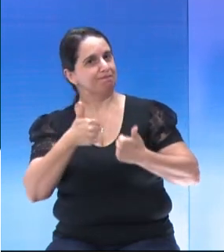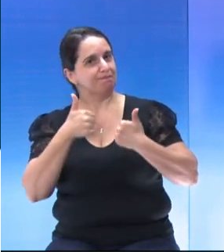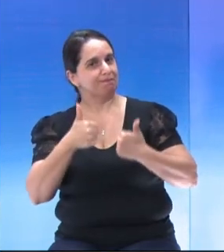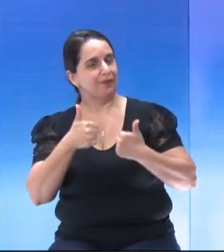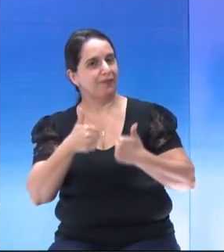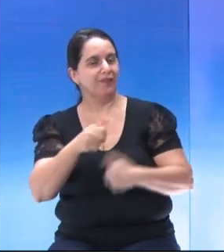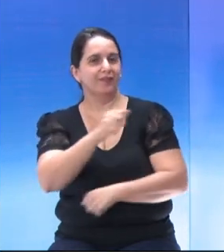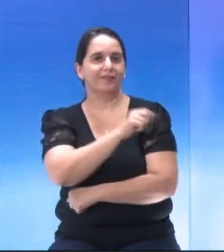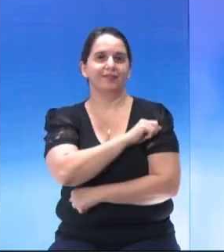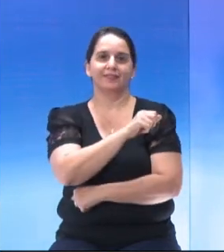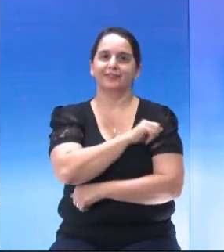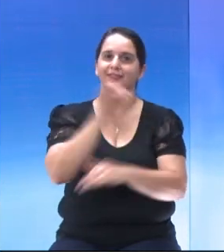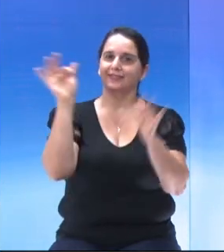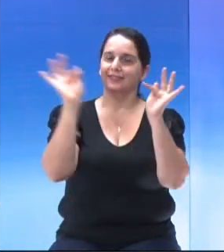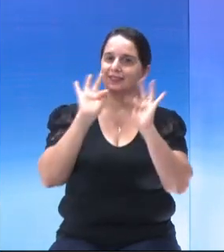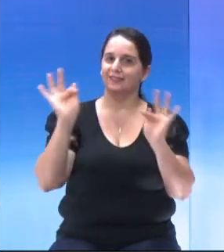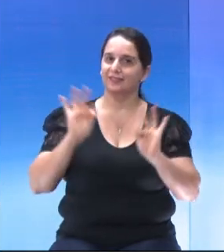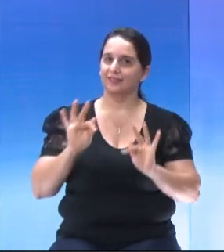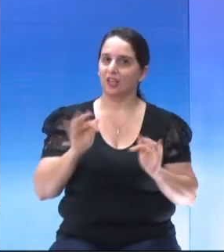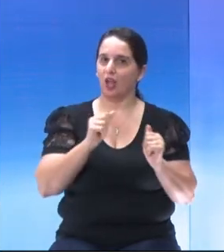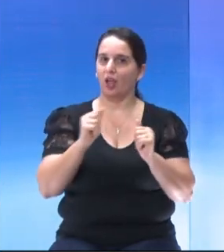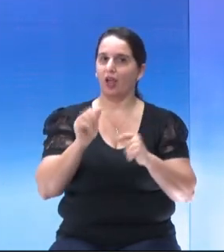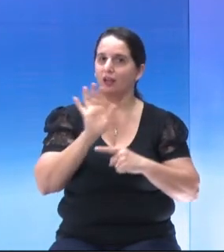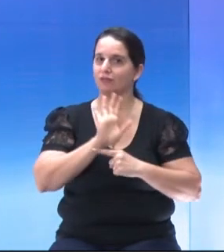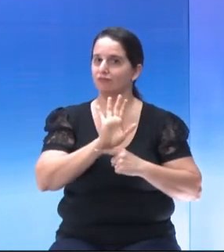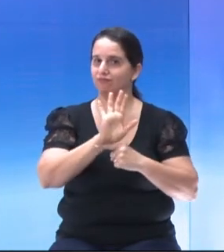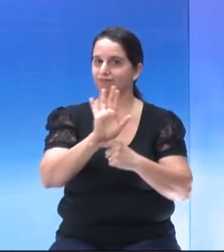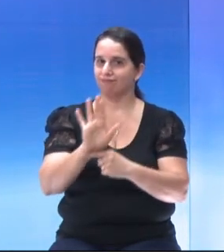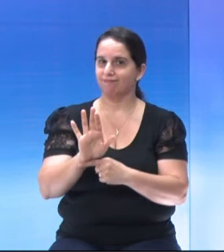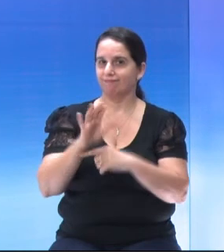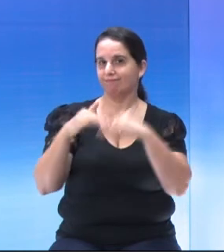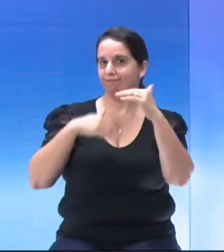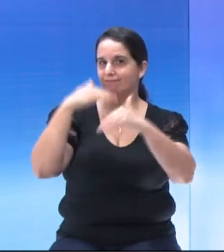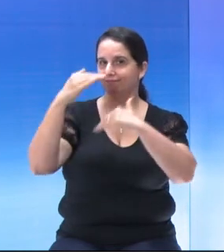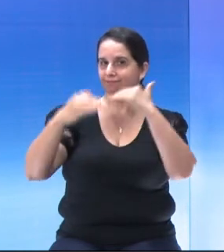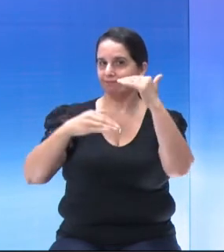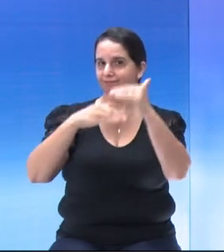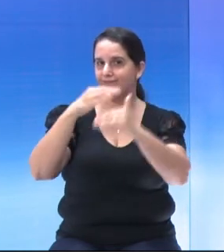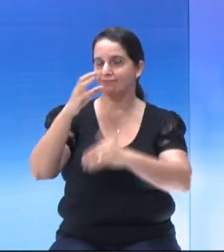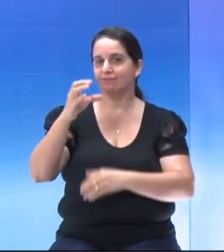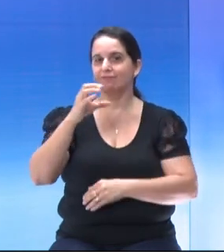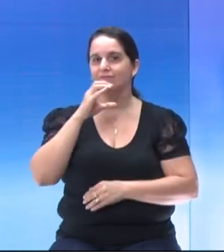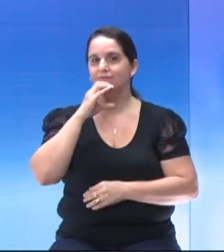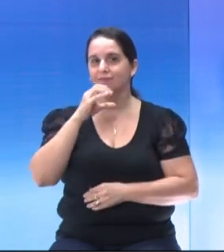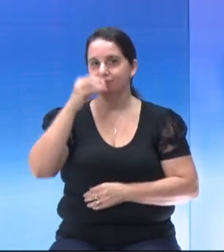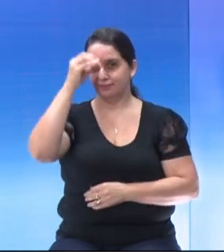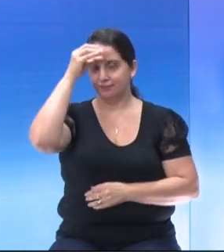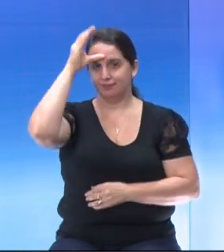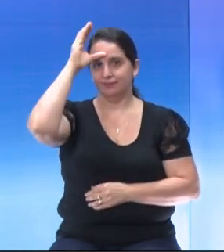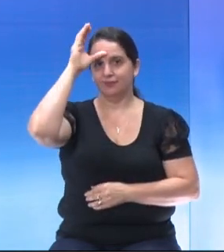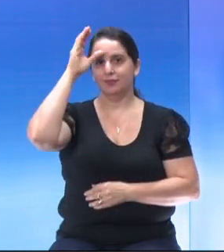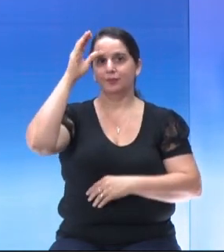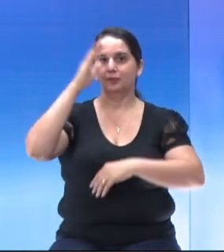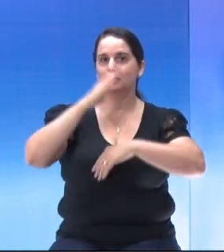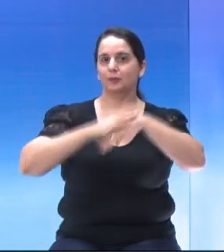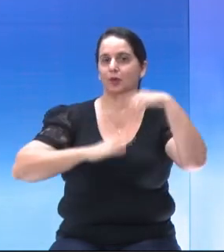valeu, galera, estamos muito, muito felizes, tá, de poder estar contribuindo com o seu crescimento aí,